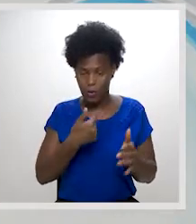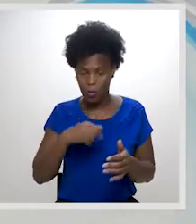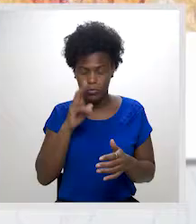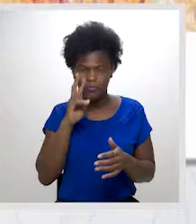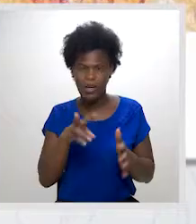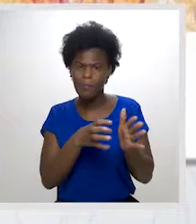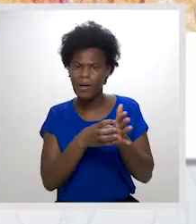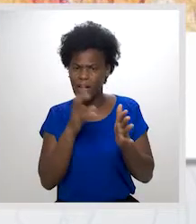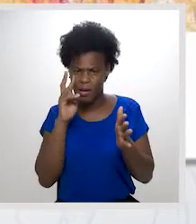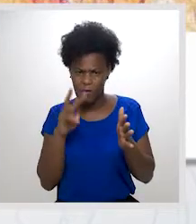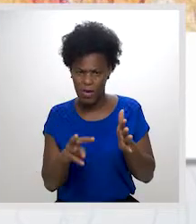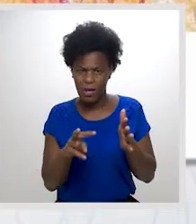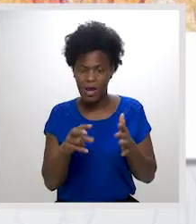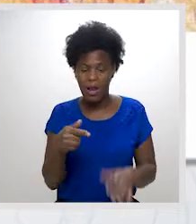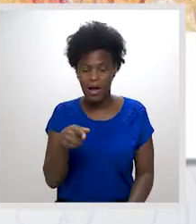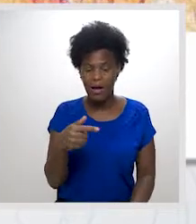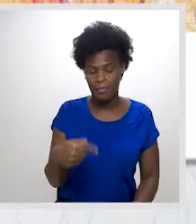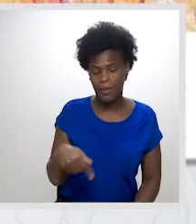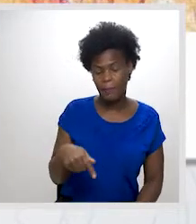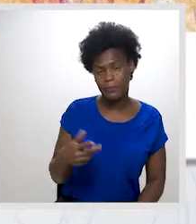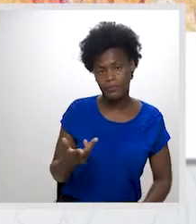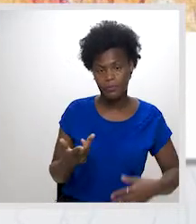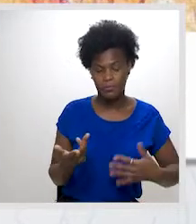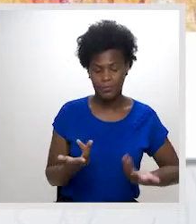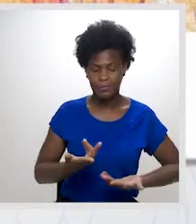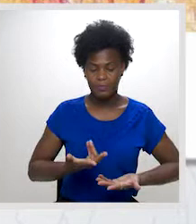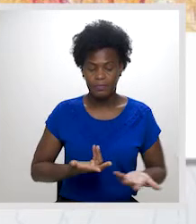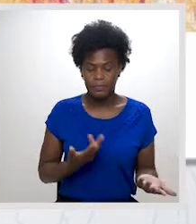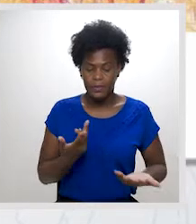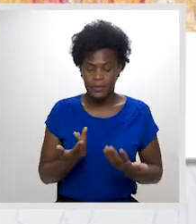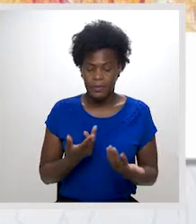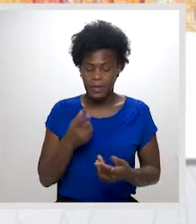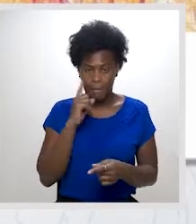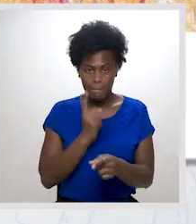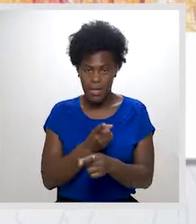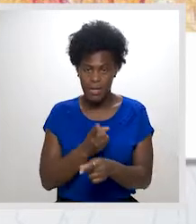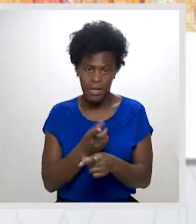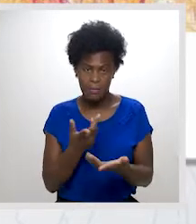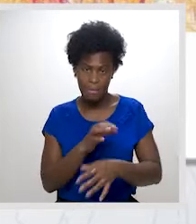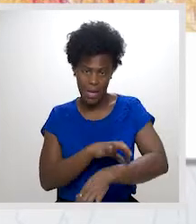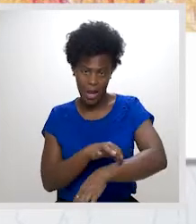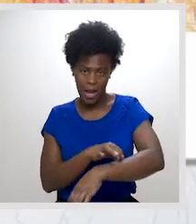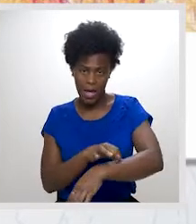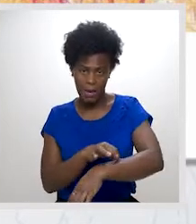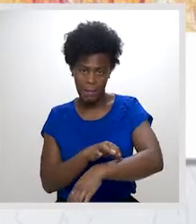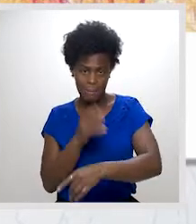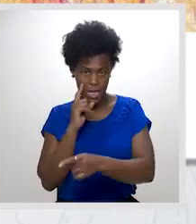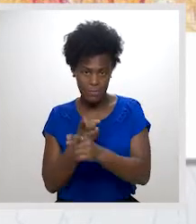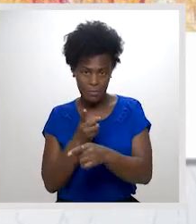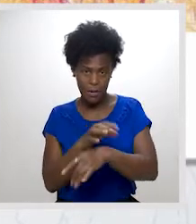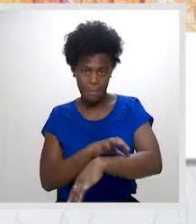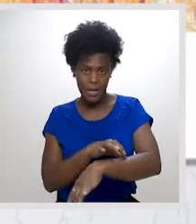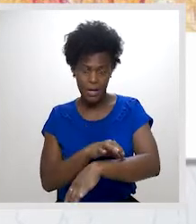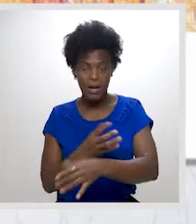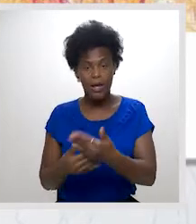sei se vocês conseguem ver, temos aqui a mesma pele,